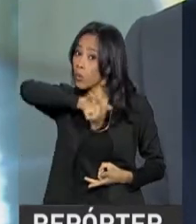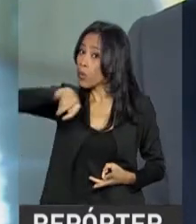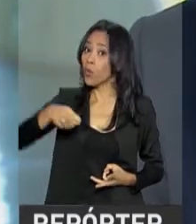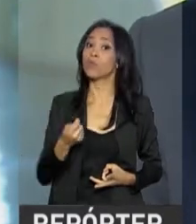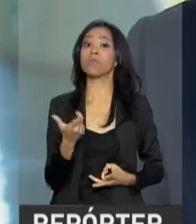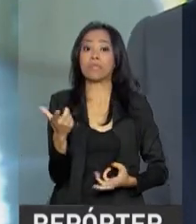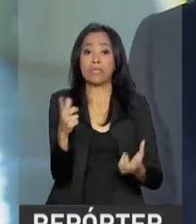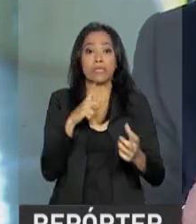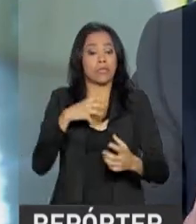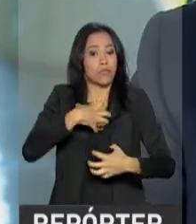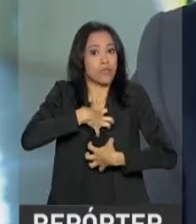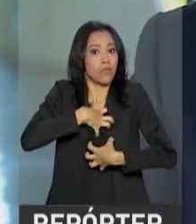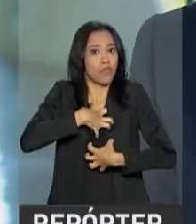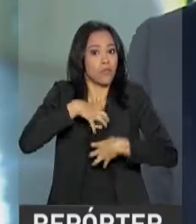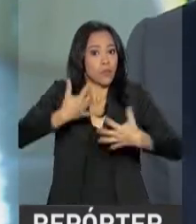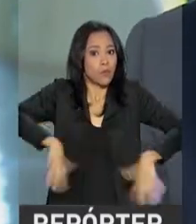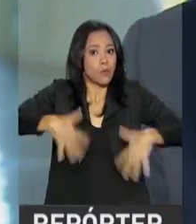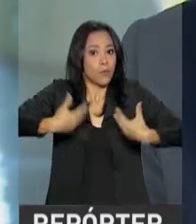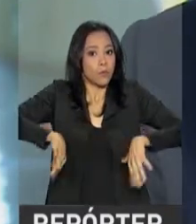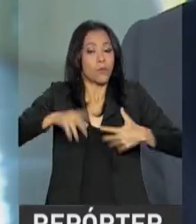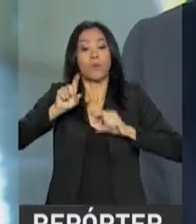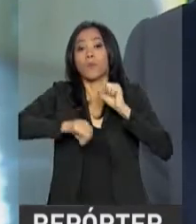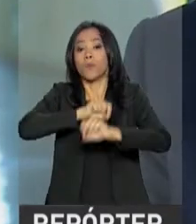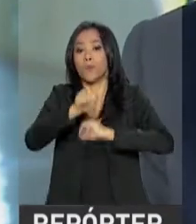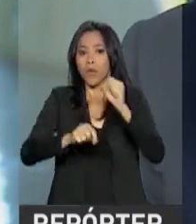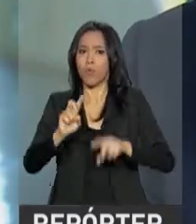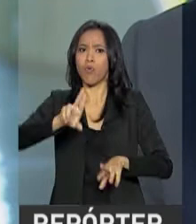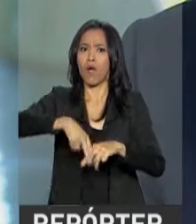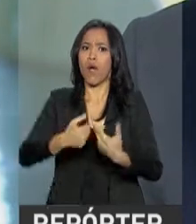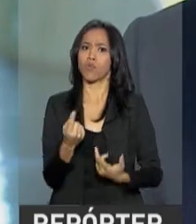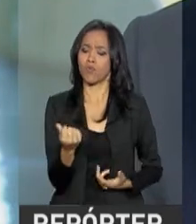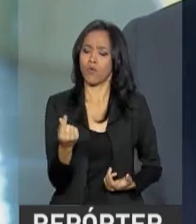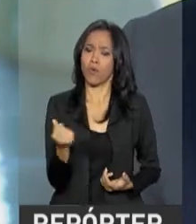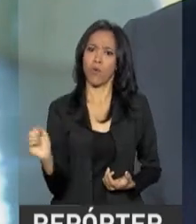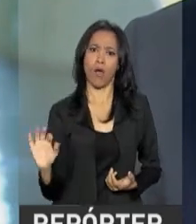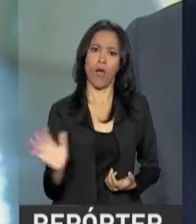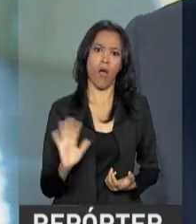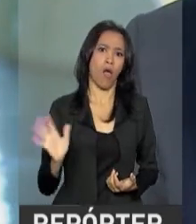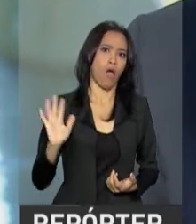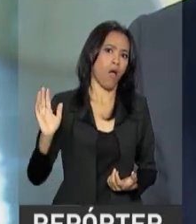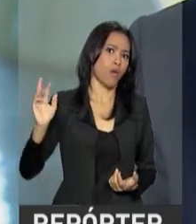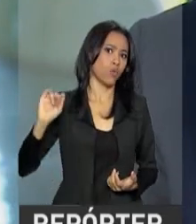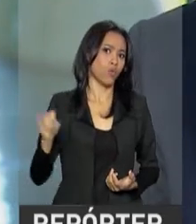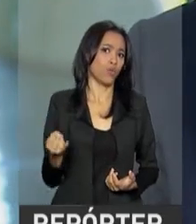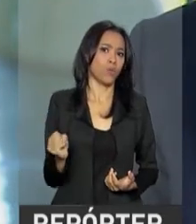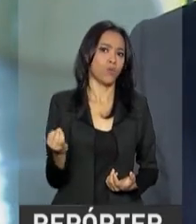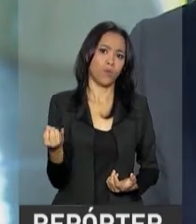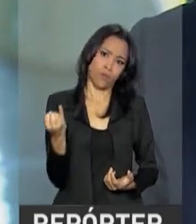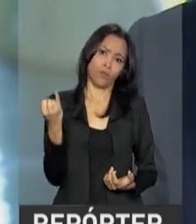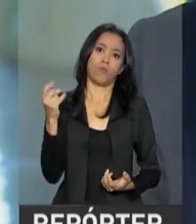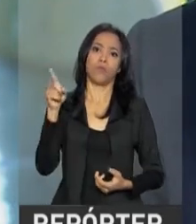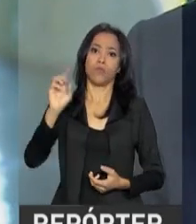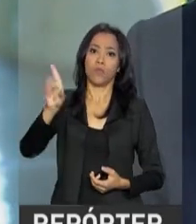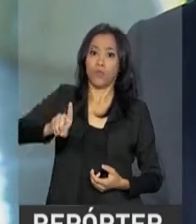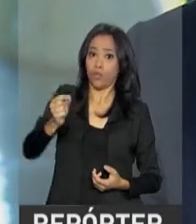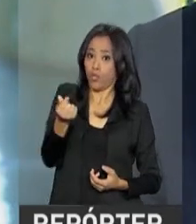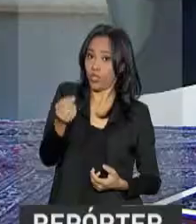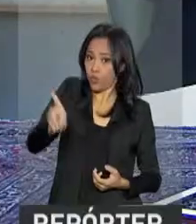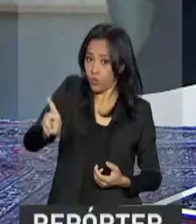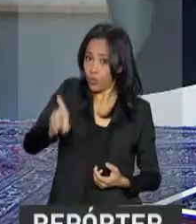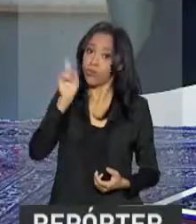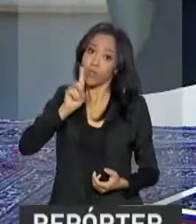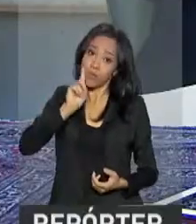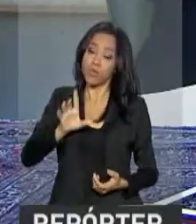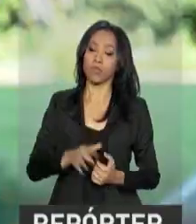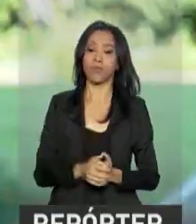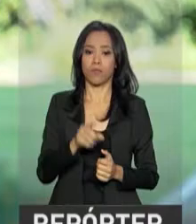esse movimento referente ao a elevação do dólar e dos juros americanos mas são questões que nós estamos superando um